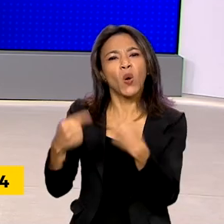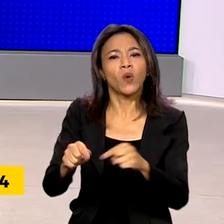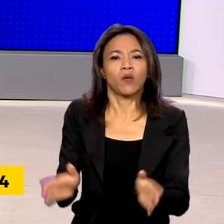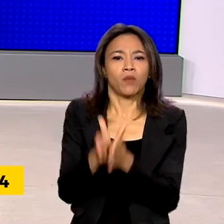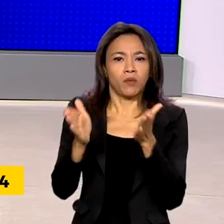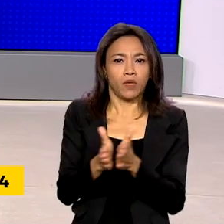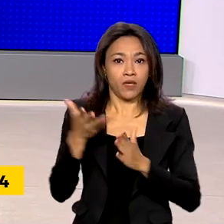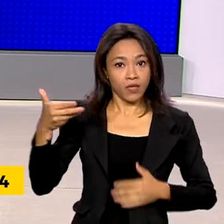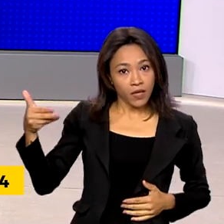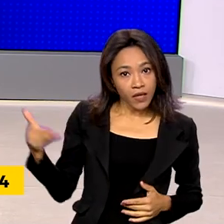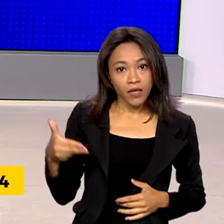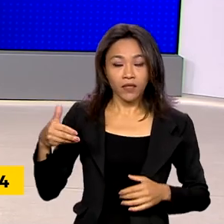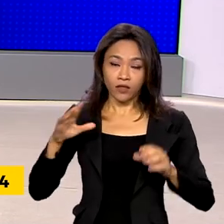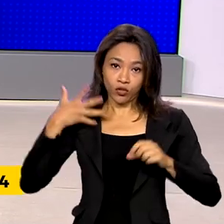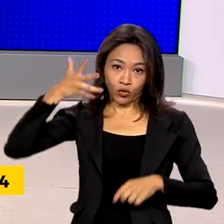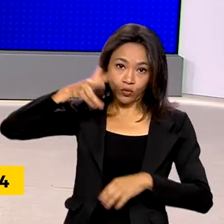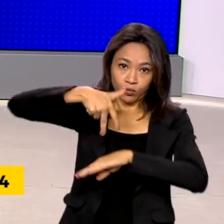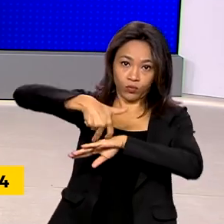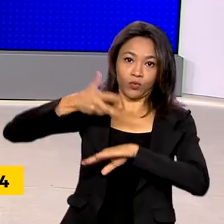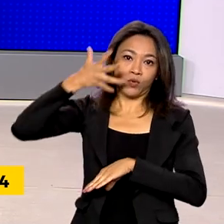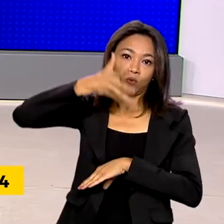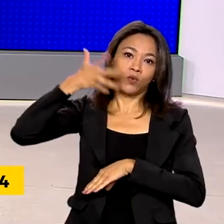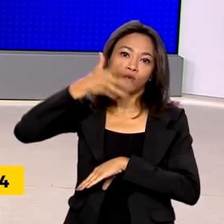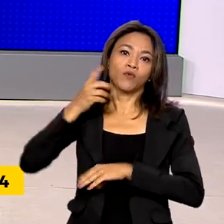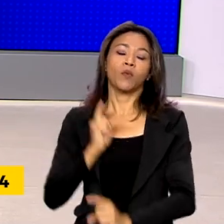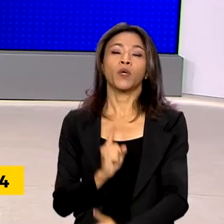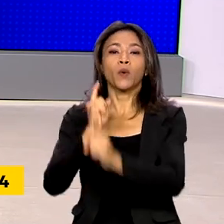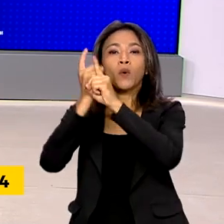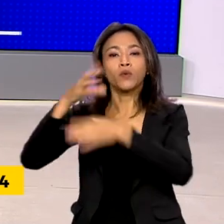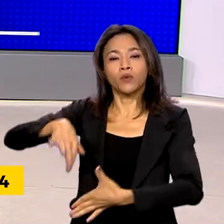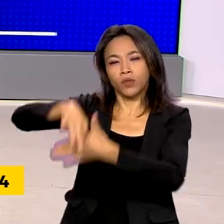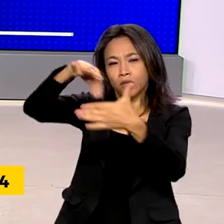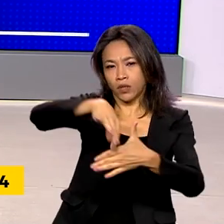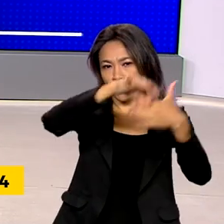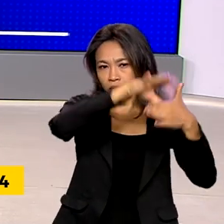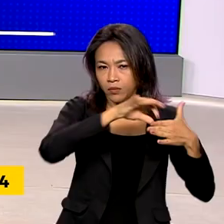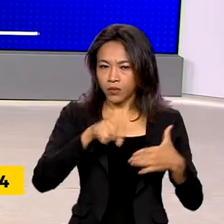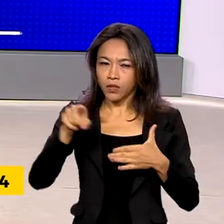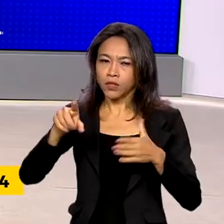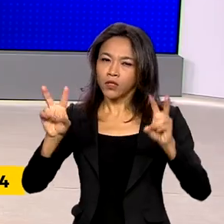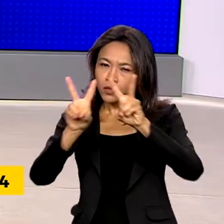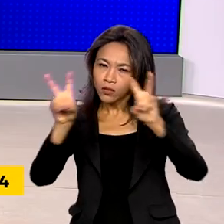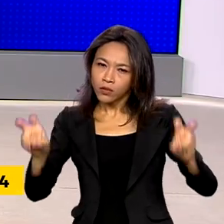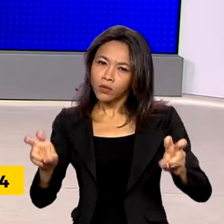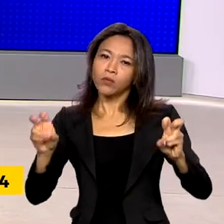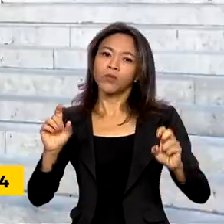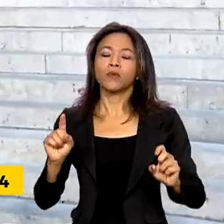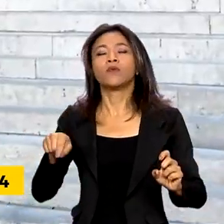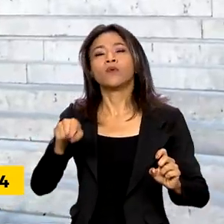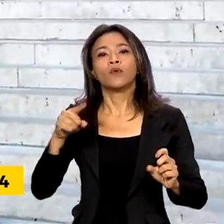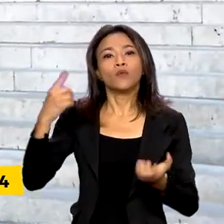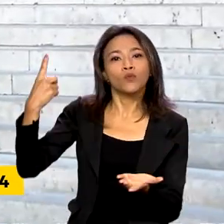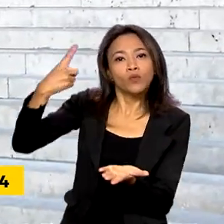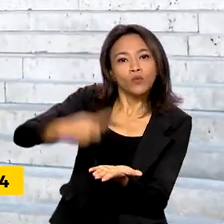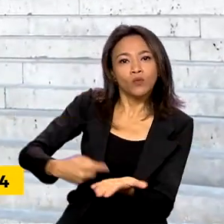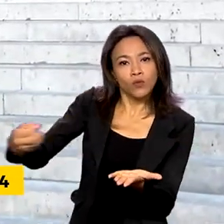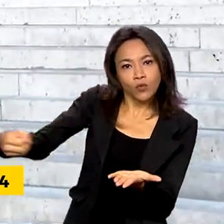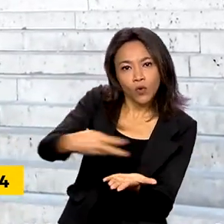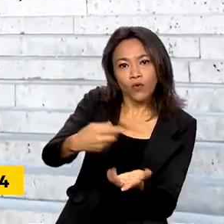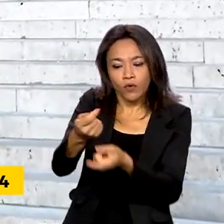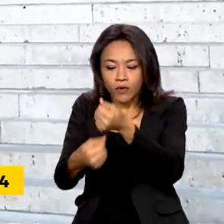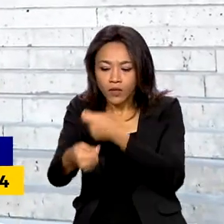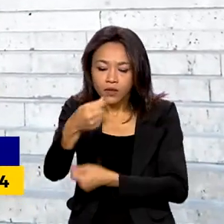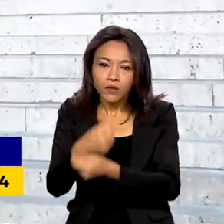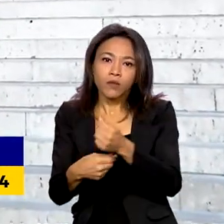durante o encontro com chefes de Estado na cúpula para o novo Pacto de Financiamento Global. A cúpula